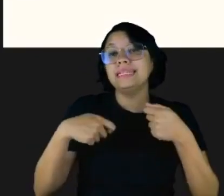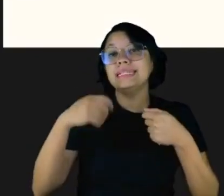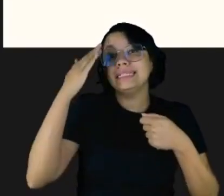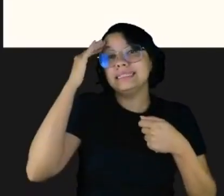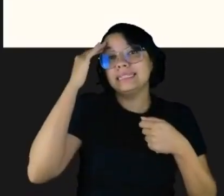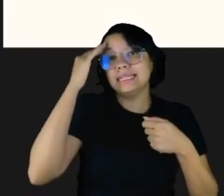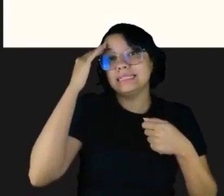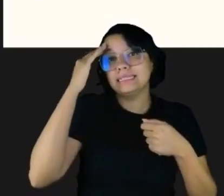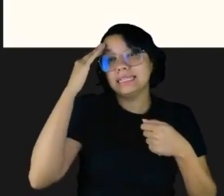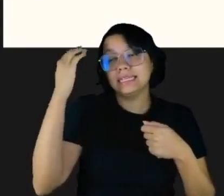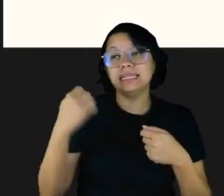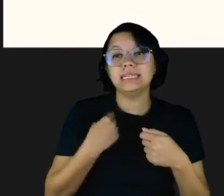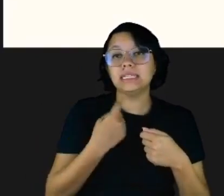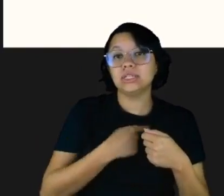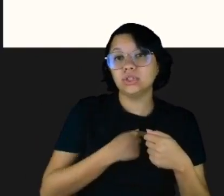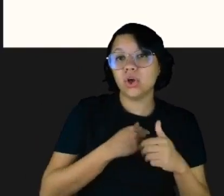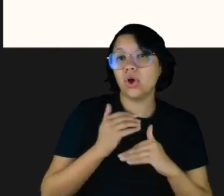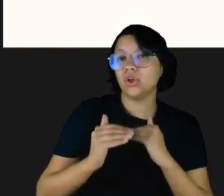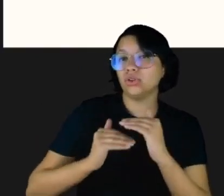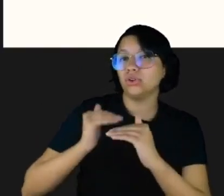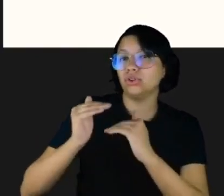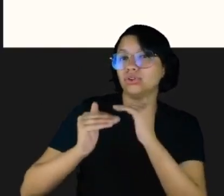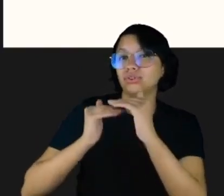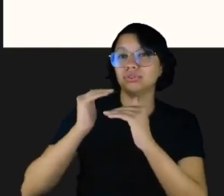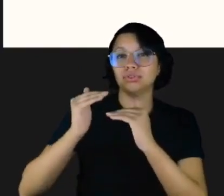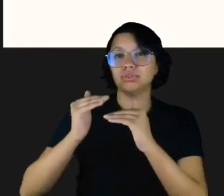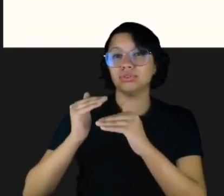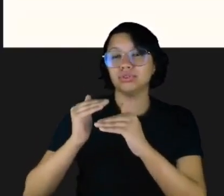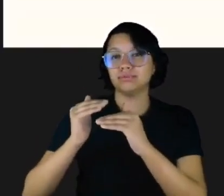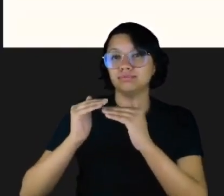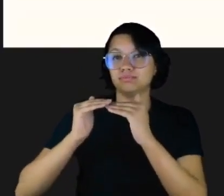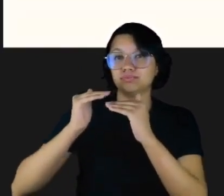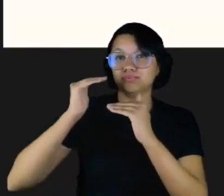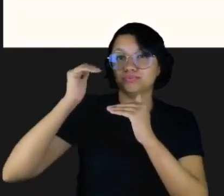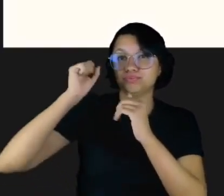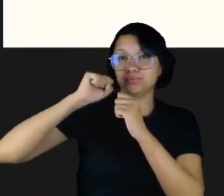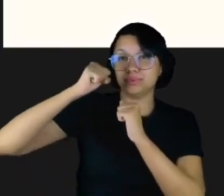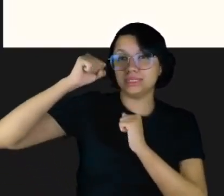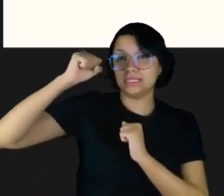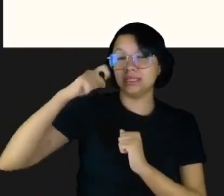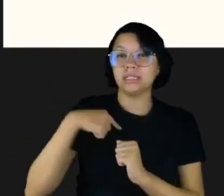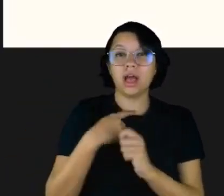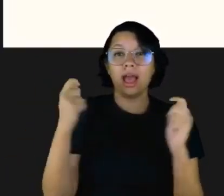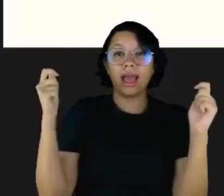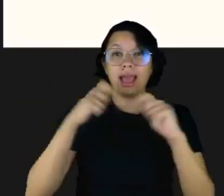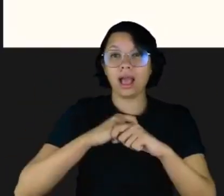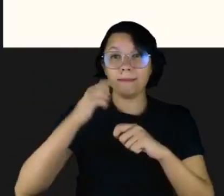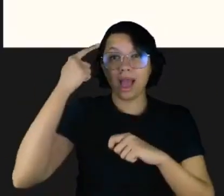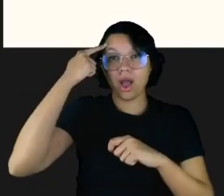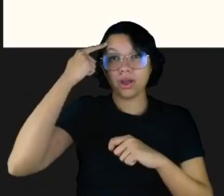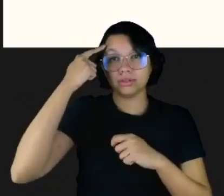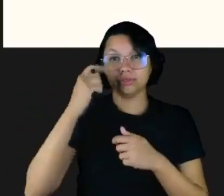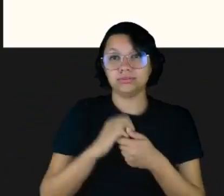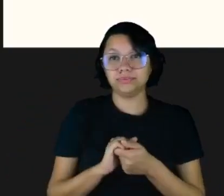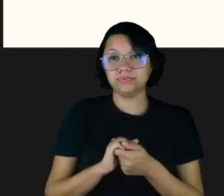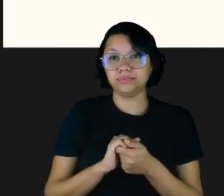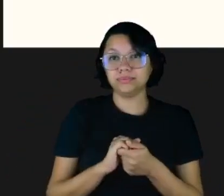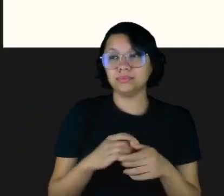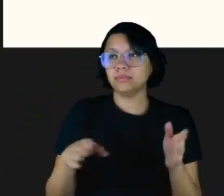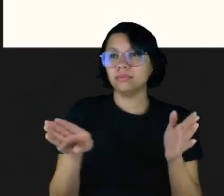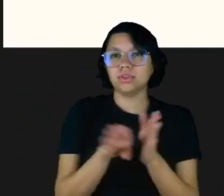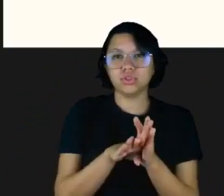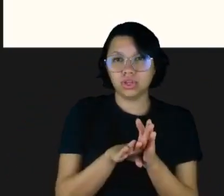nós estamos gradativamente crescendo na nossa capacidade cognitiva. Chega